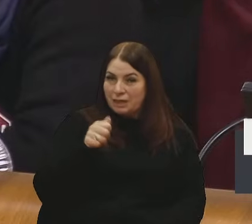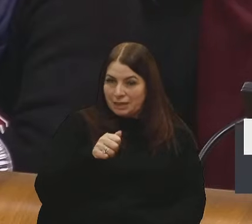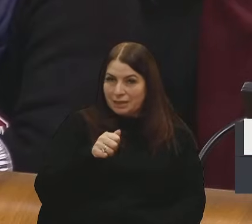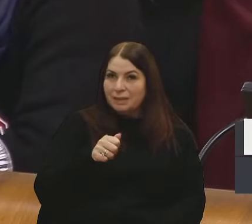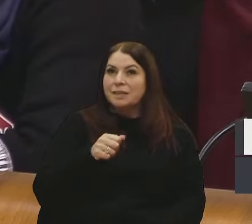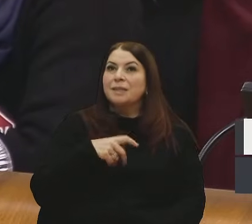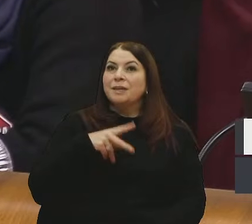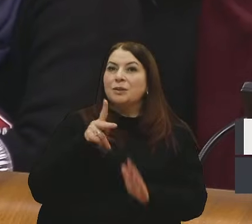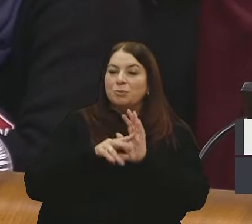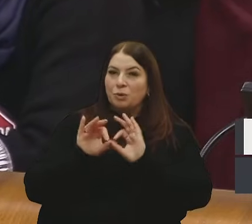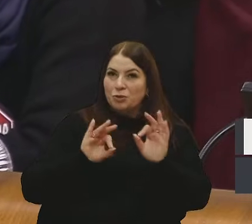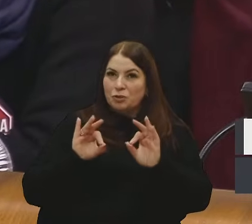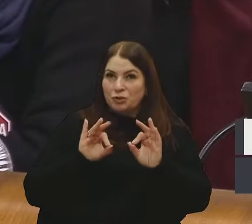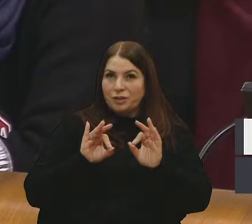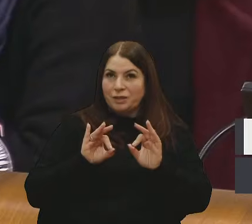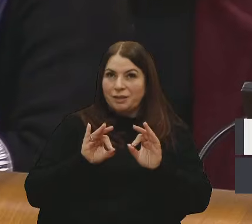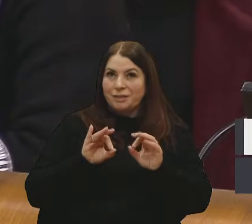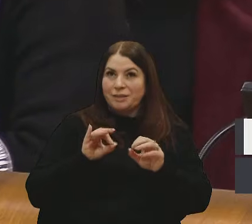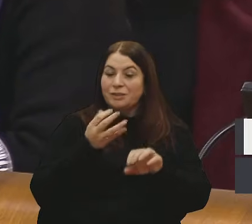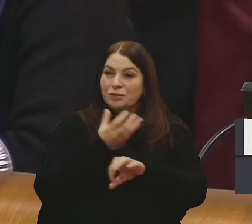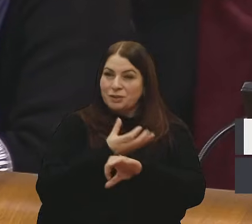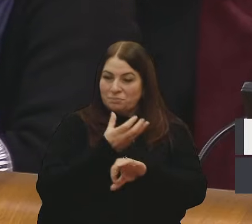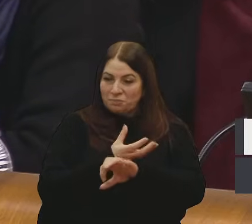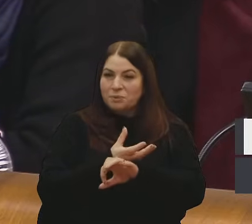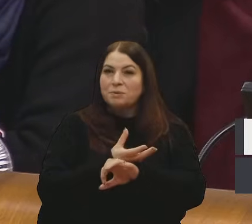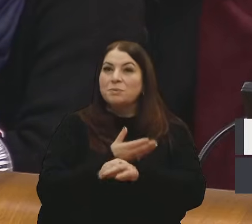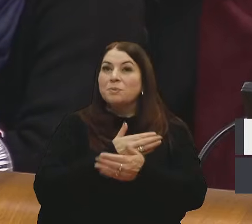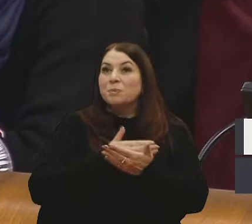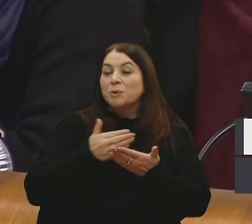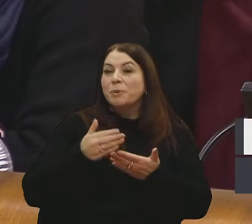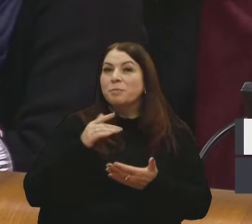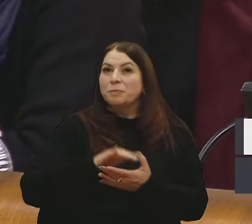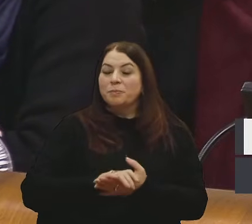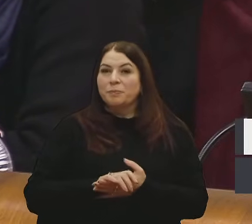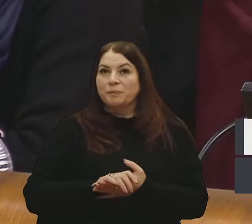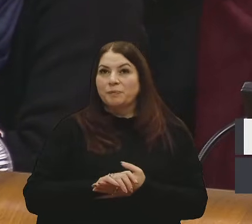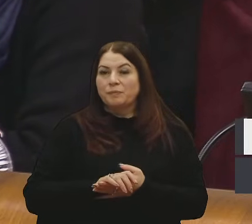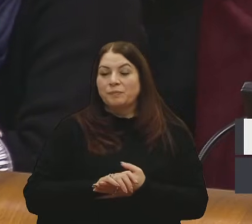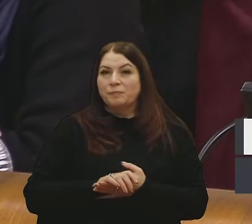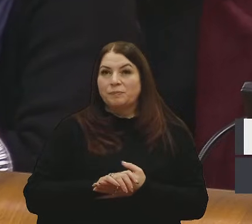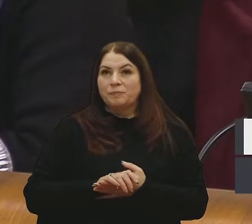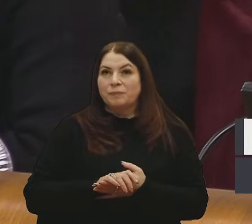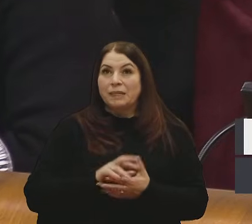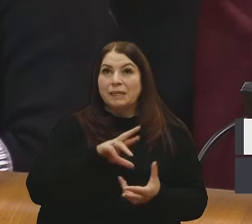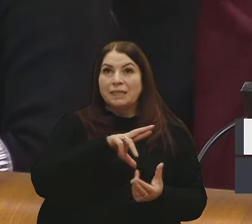num projeto interdisciplinar que nós começamos a